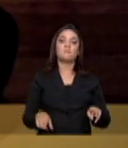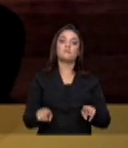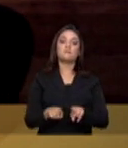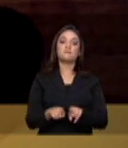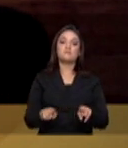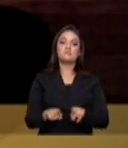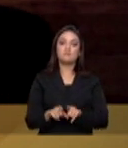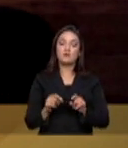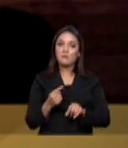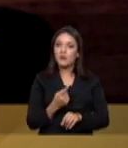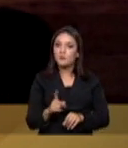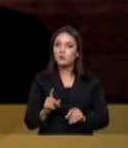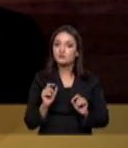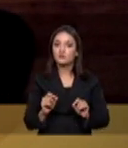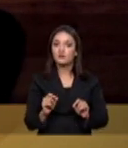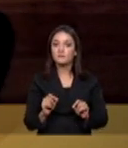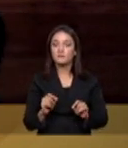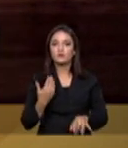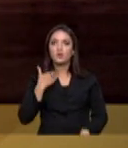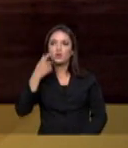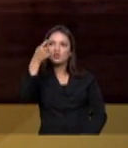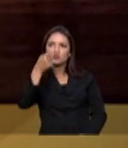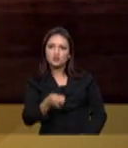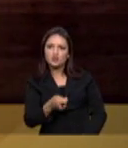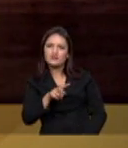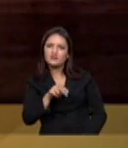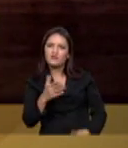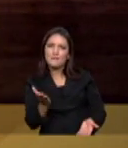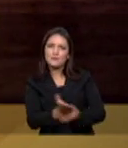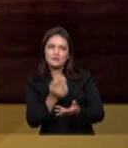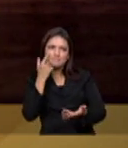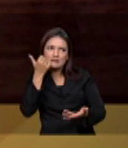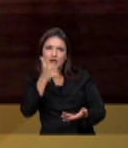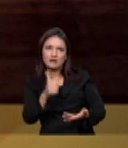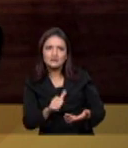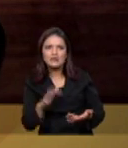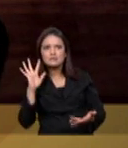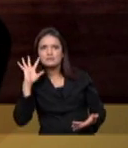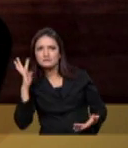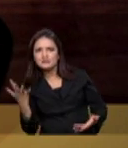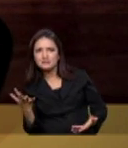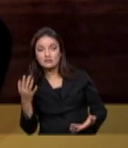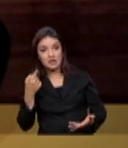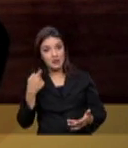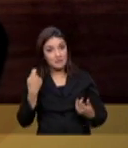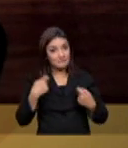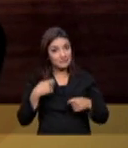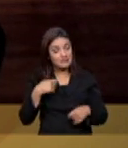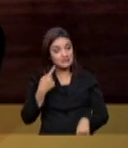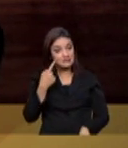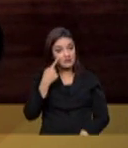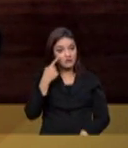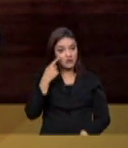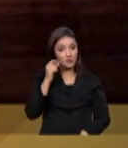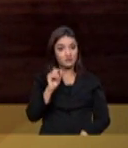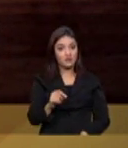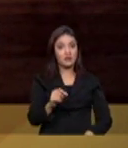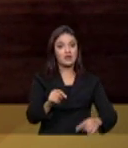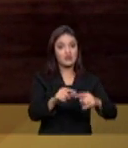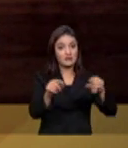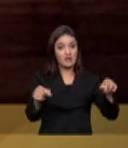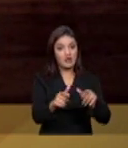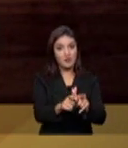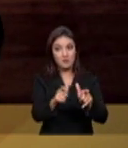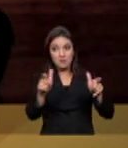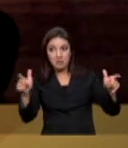verdadeiro no juízo que apreciar a esse tipo de leite que o redimensionamento de terra indígena